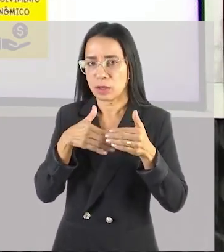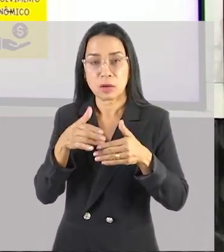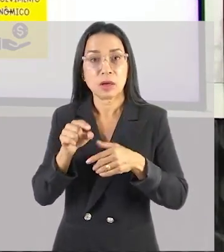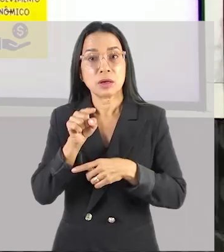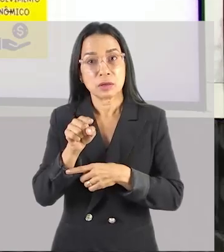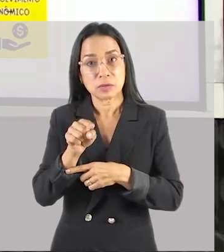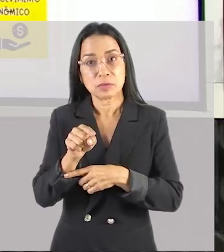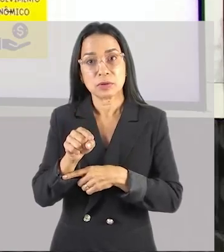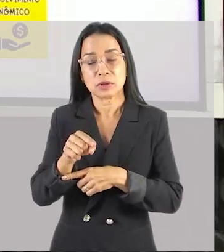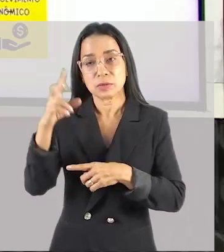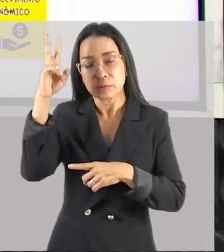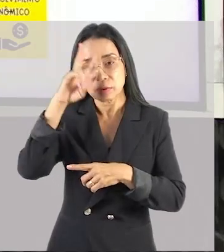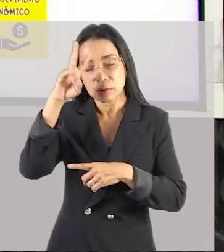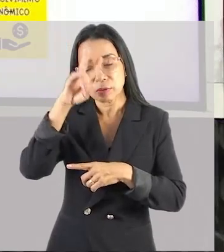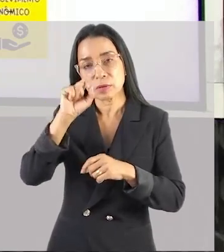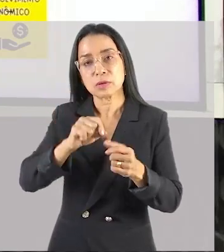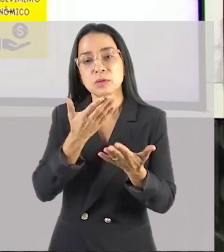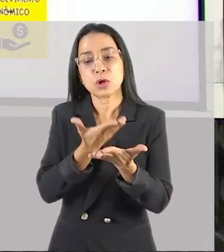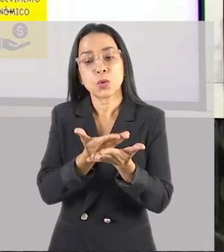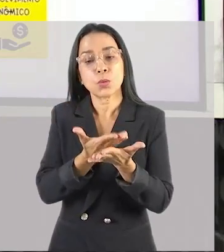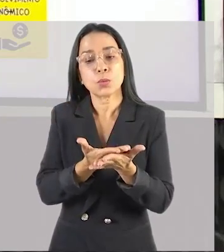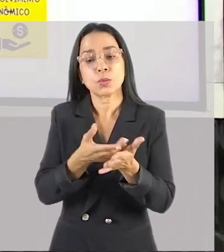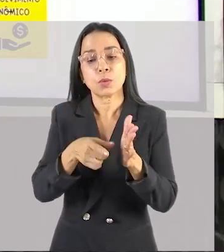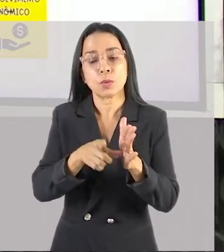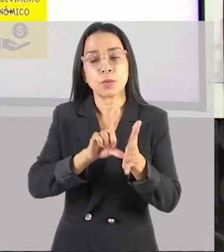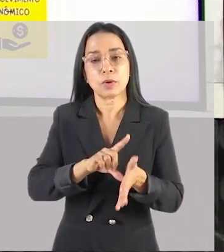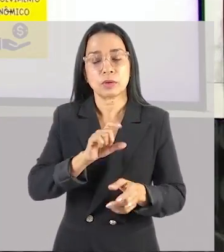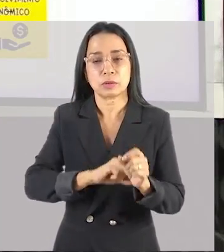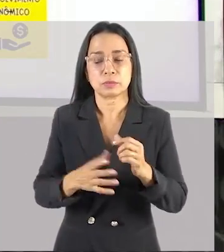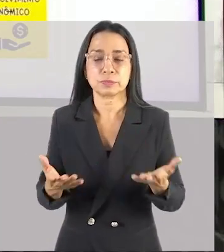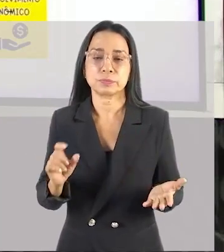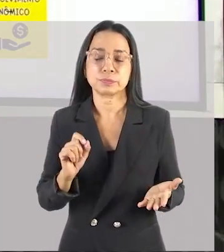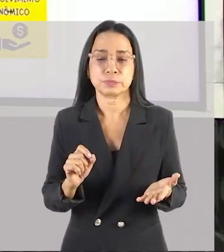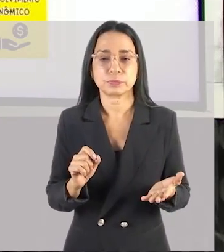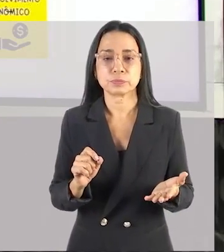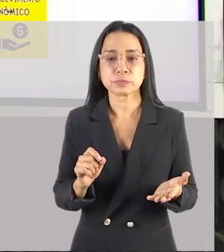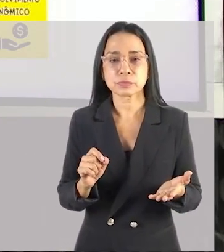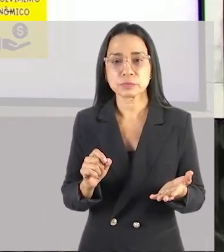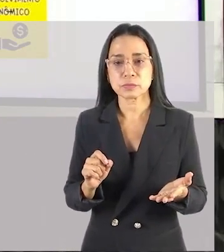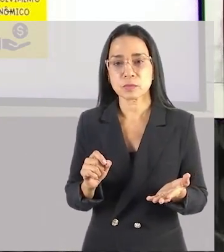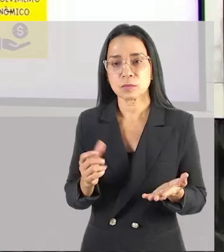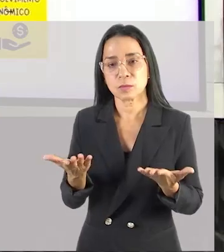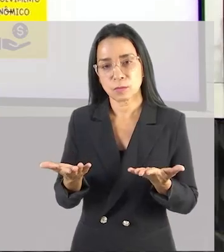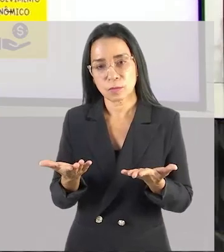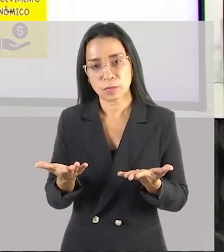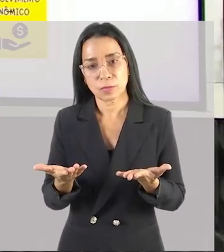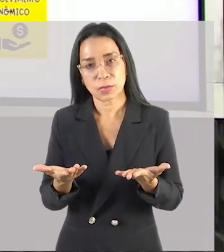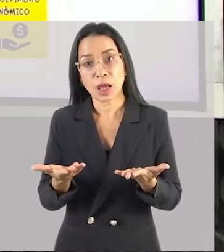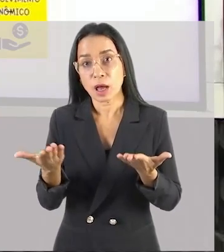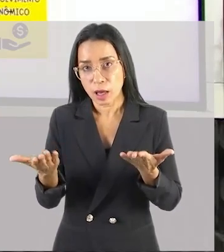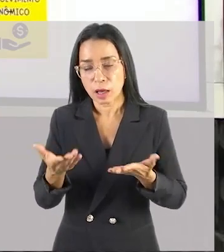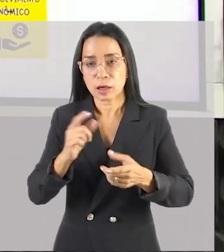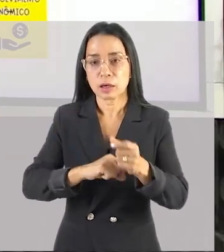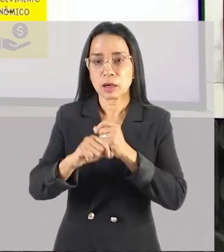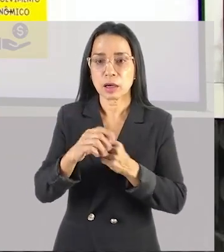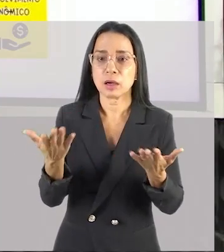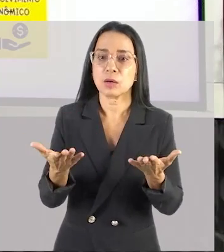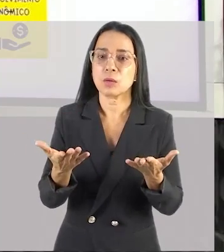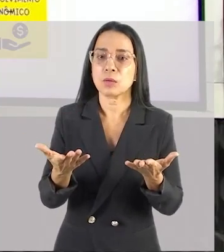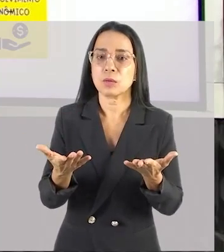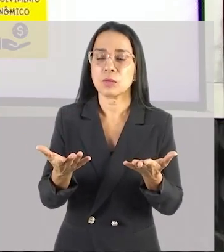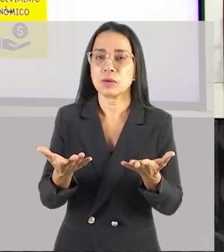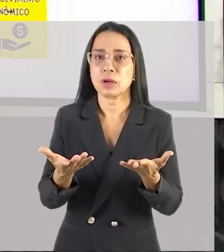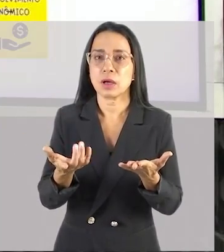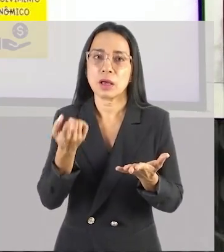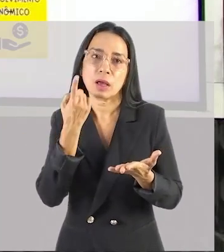no eixo. Mas a gente precisa, antes de passar o que o Enem já cobrou, porque o Enem não tem, uma prática de